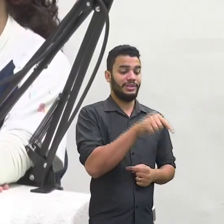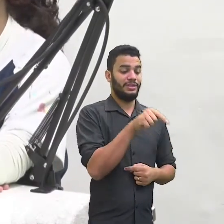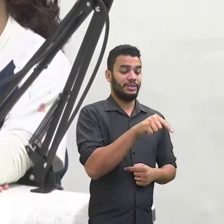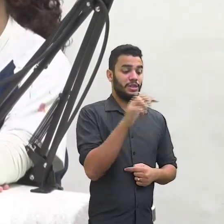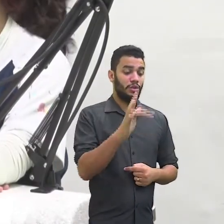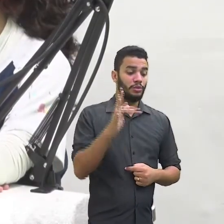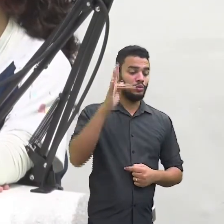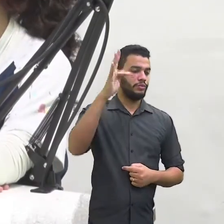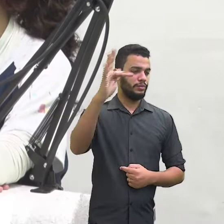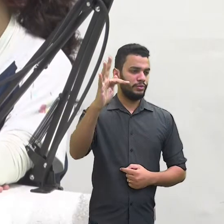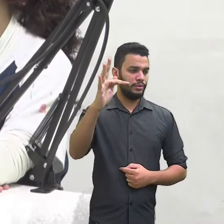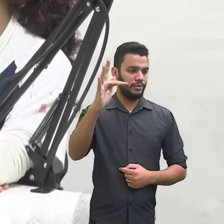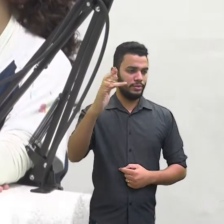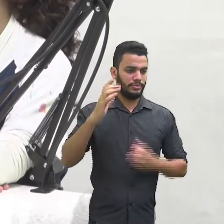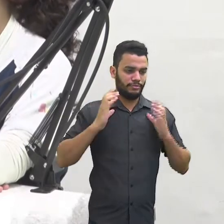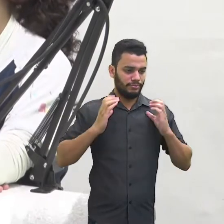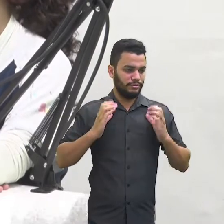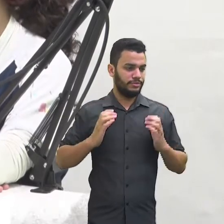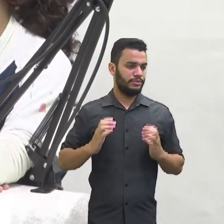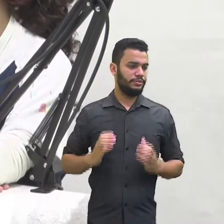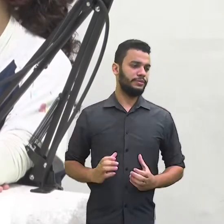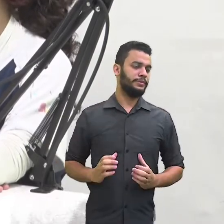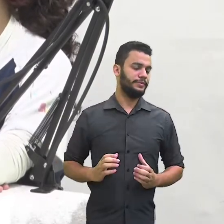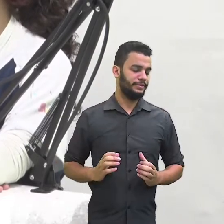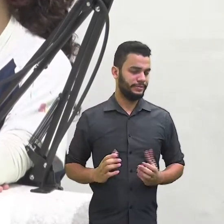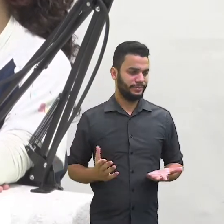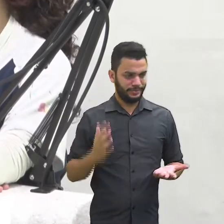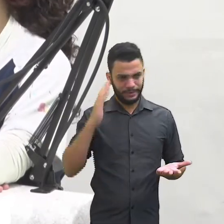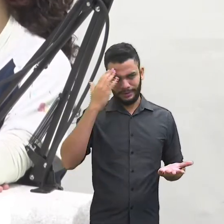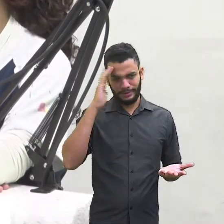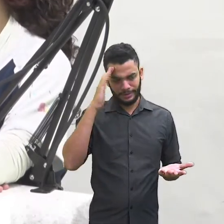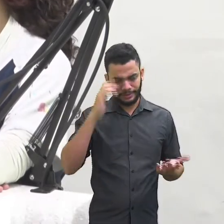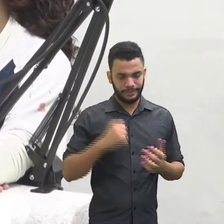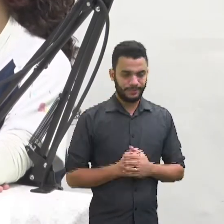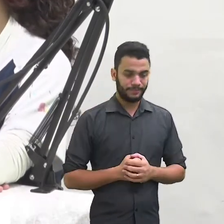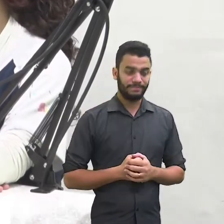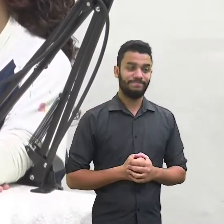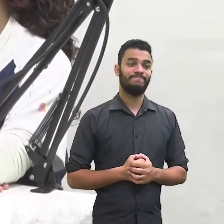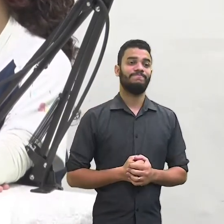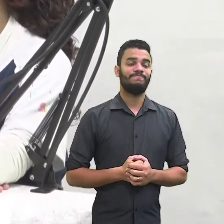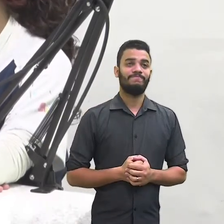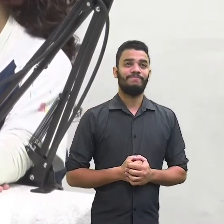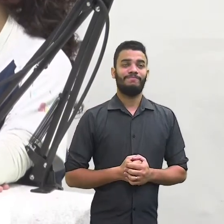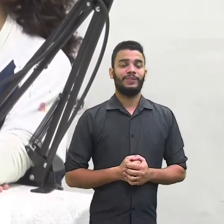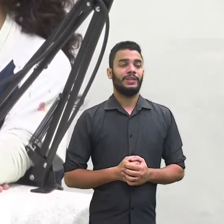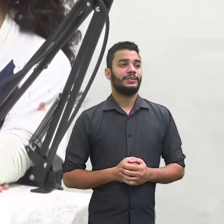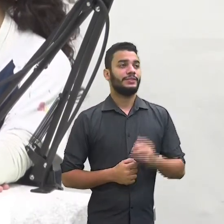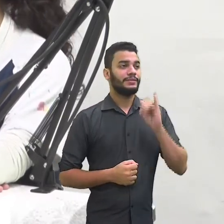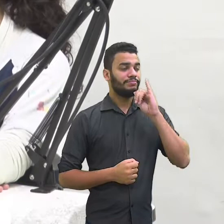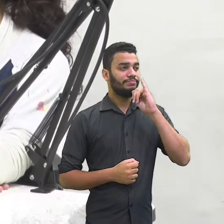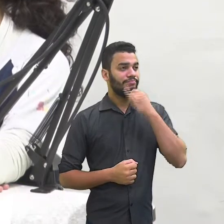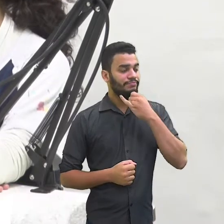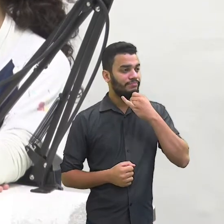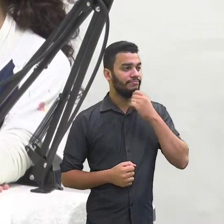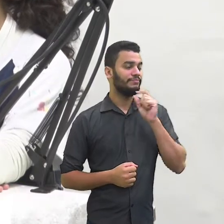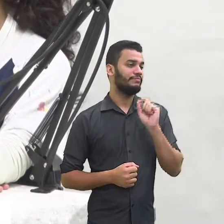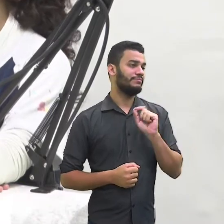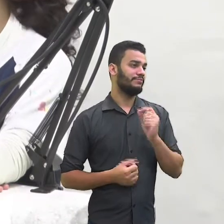de família é um assunto bem delicado, porque hoje o mundo está, assim, não em um dos melhores